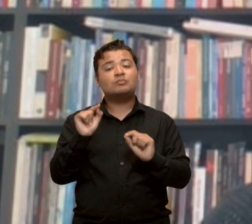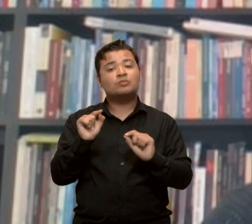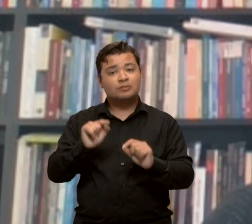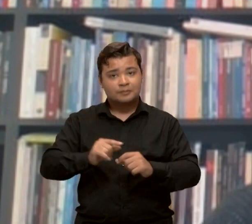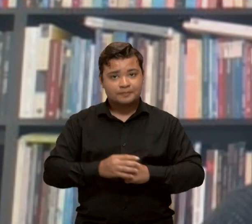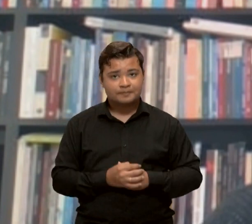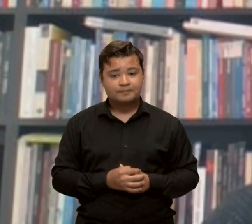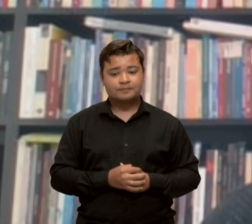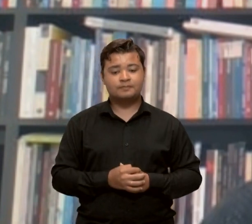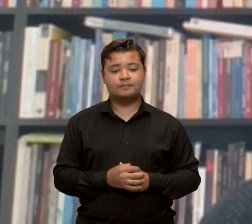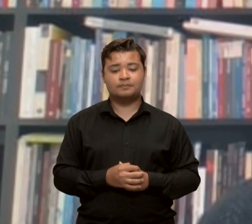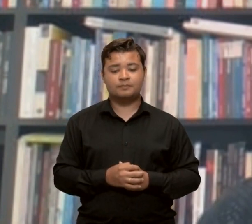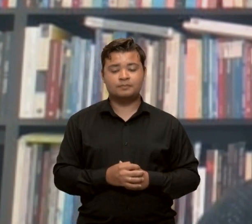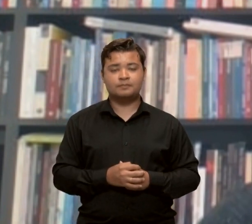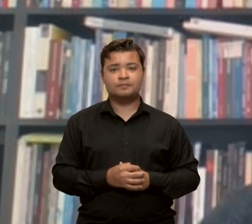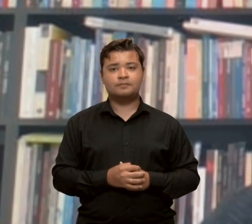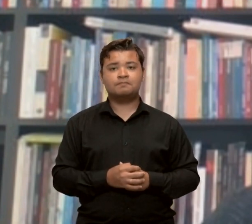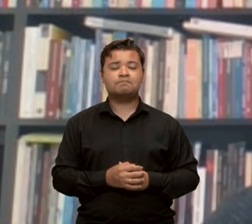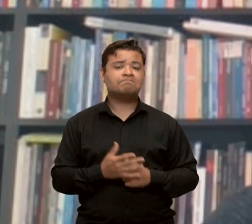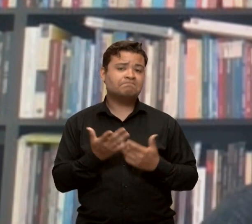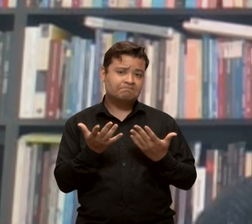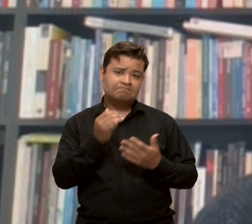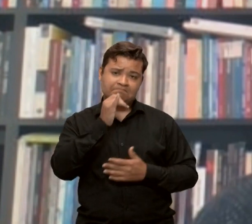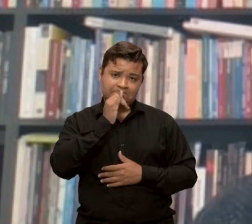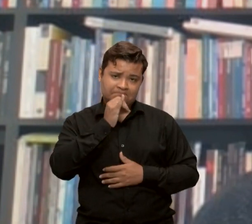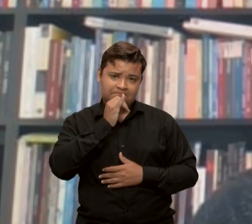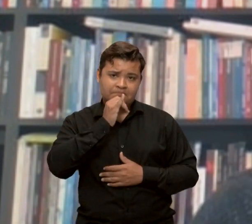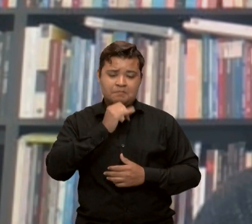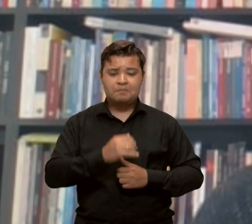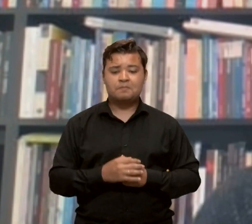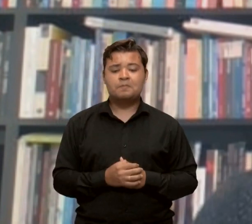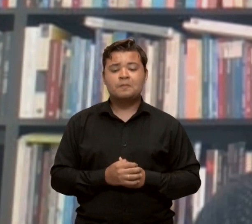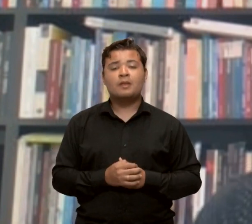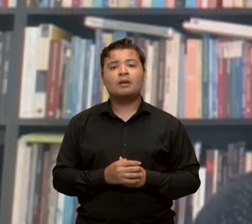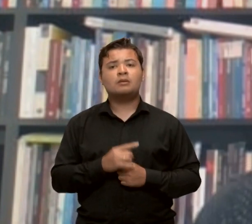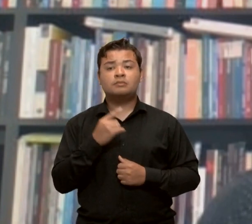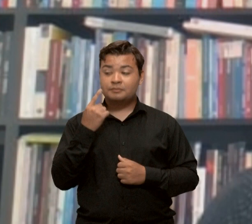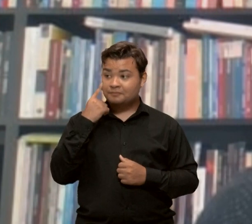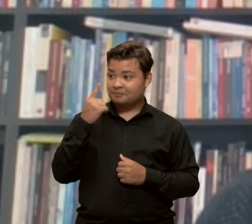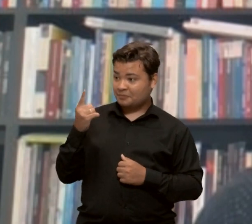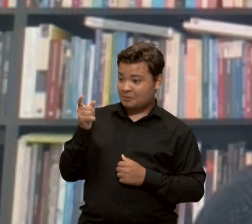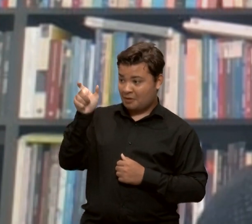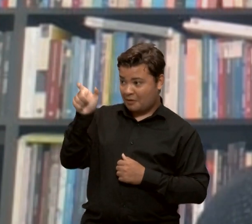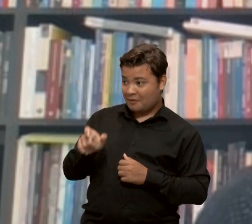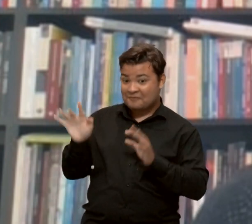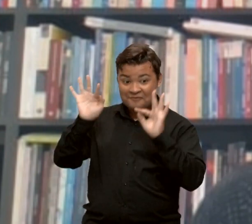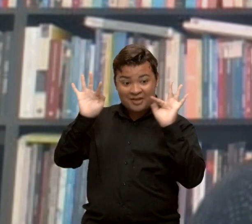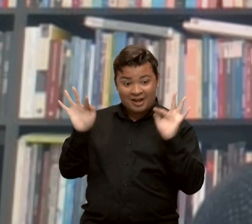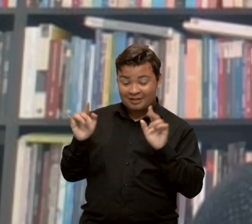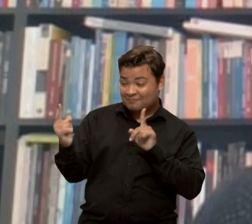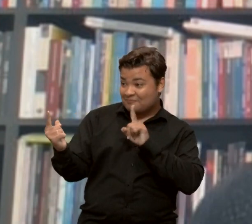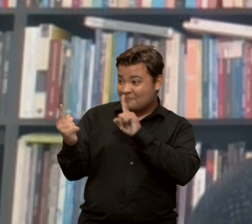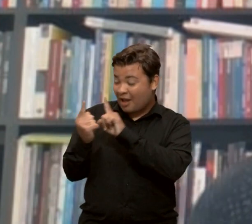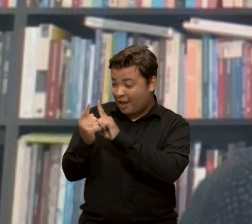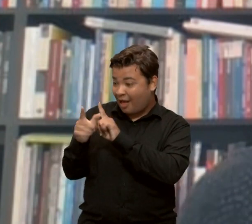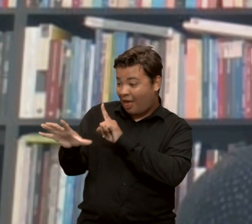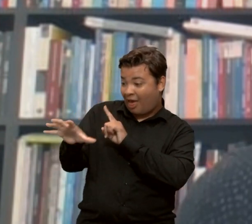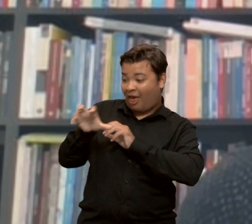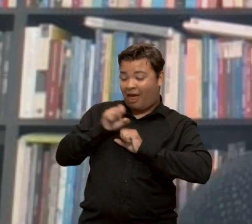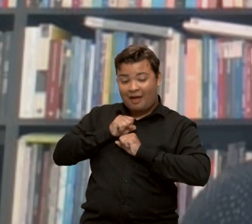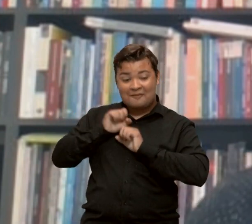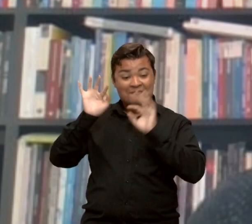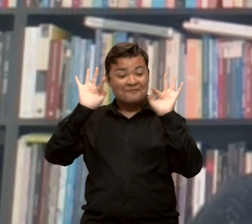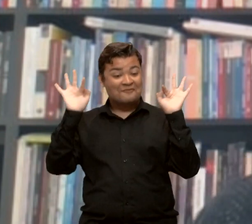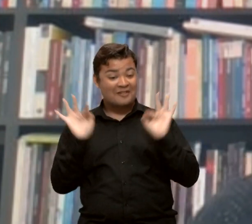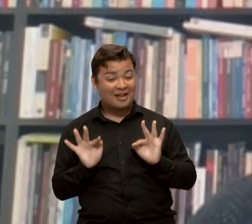grande ressonância entre nós, né? Então, é só notarmos, se a gente encontra alguém que está feliz, muitas vezes ficamos felizes também, sem mesmo